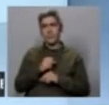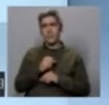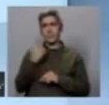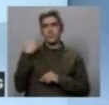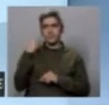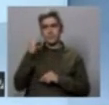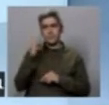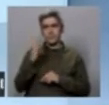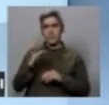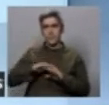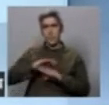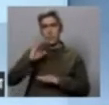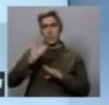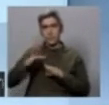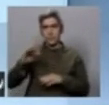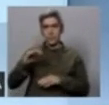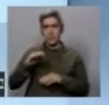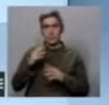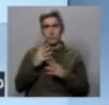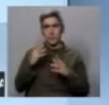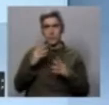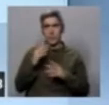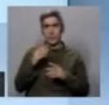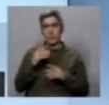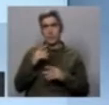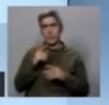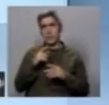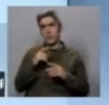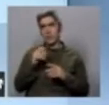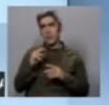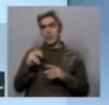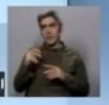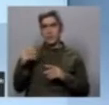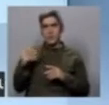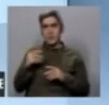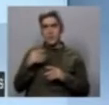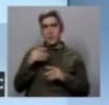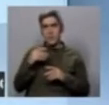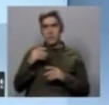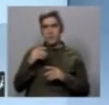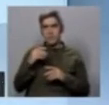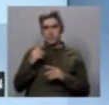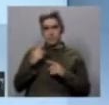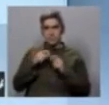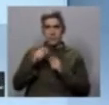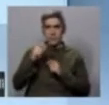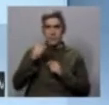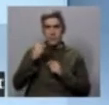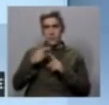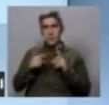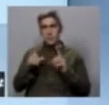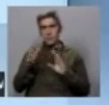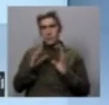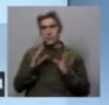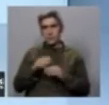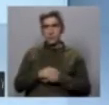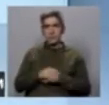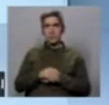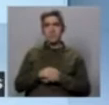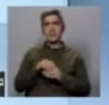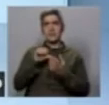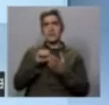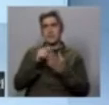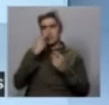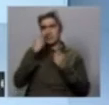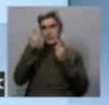a ondulação a predominar do quadrante oeste, com 1 metro a 1 metro e meio de altura. Para a região centro, um cenário semelhante,